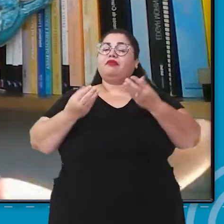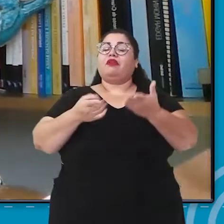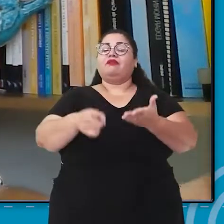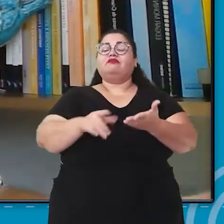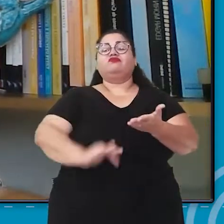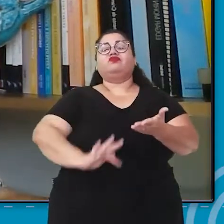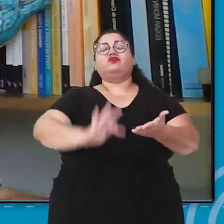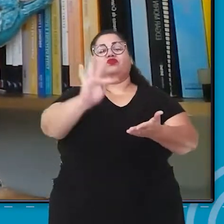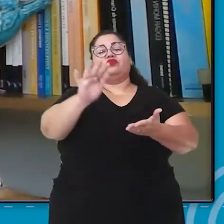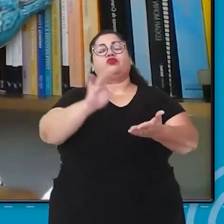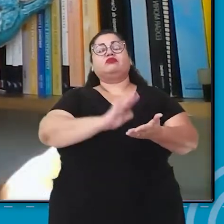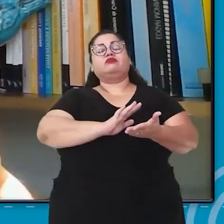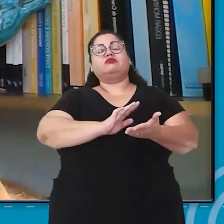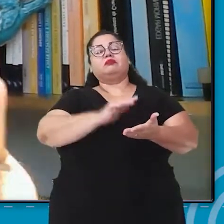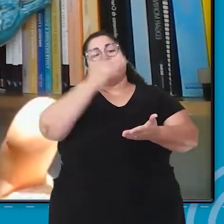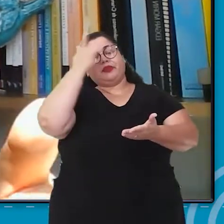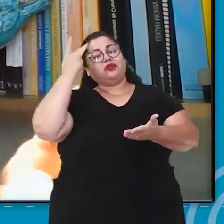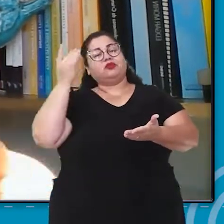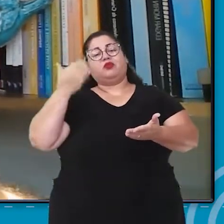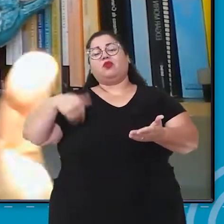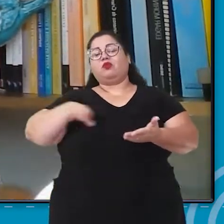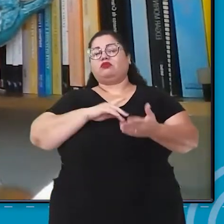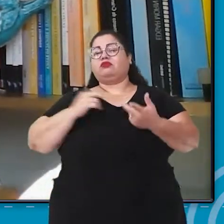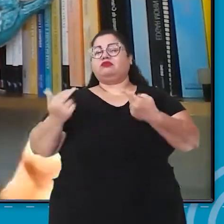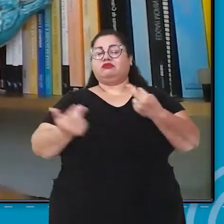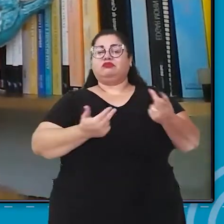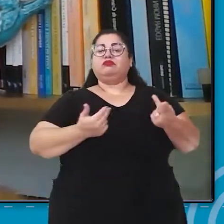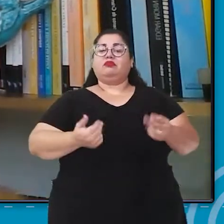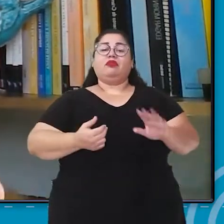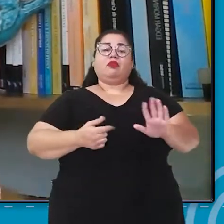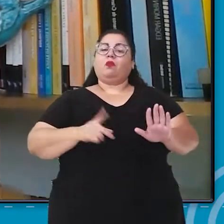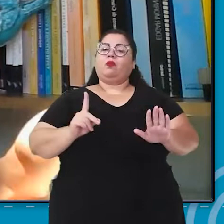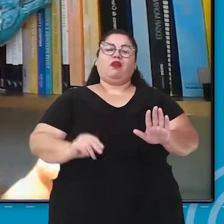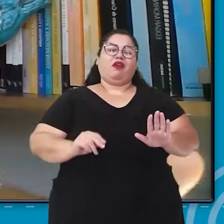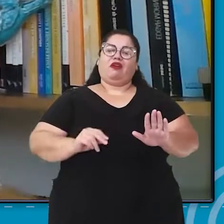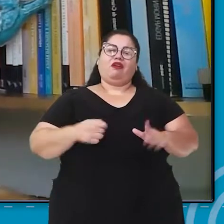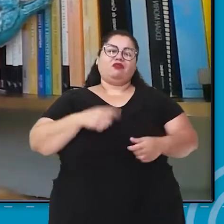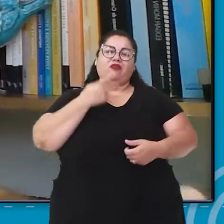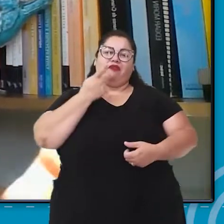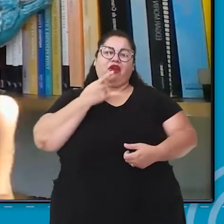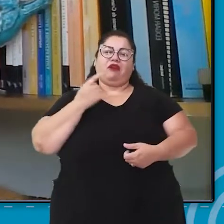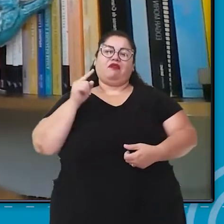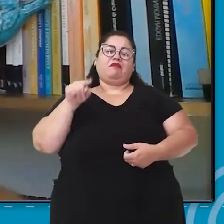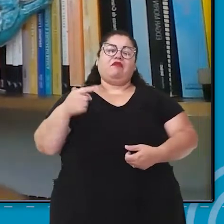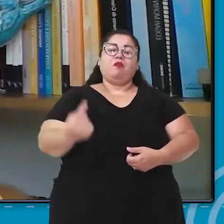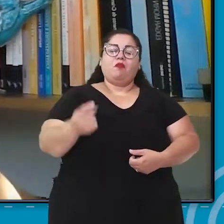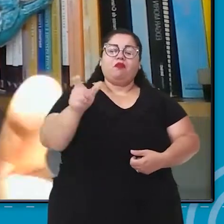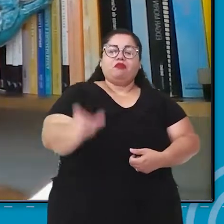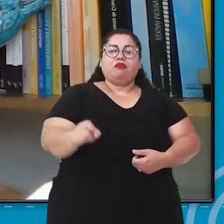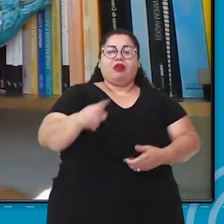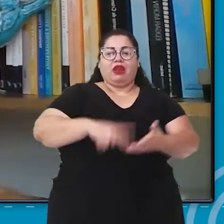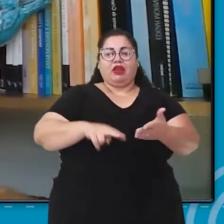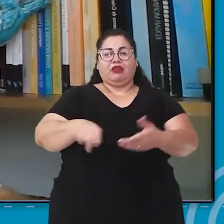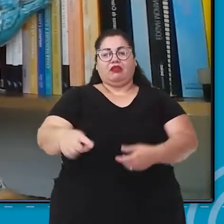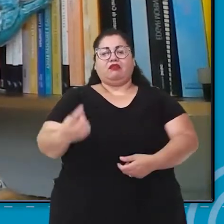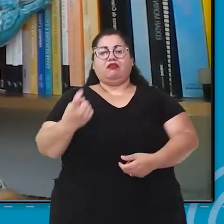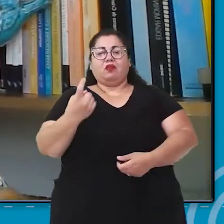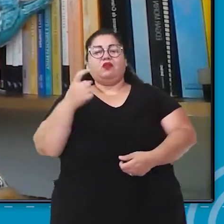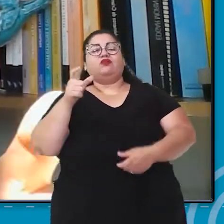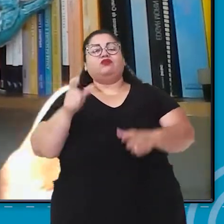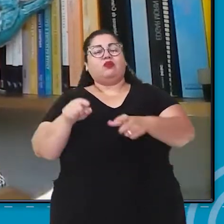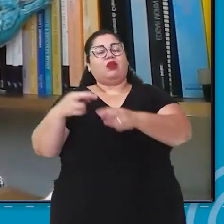preocupando com a formação dessas pessoas, de todos nós. Então não dá para dizer que apenas no lugar da